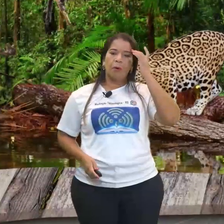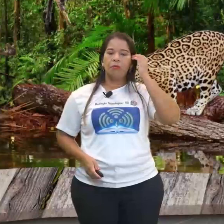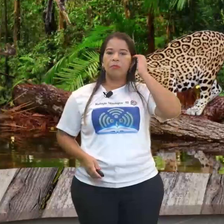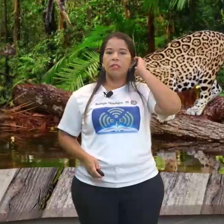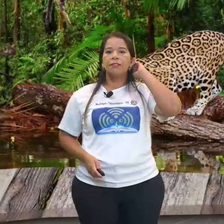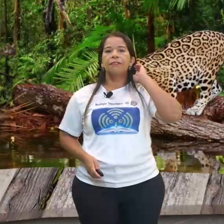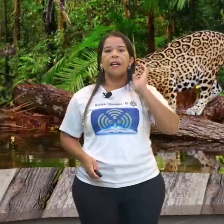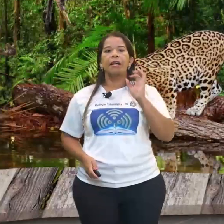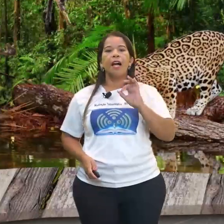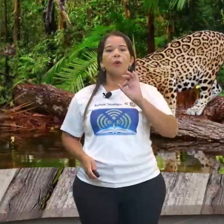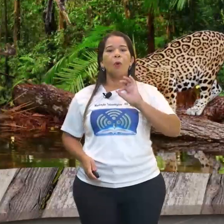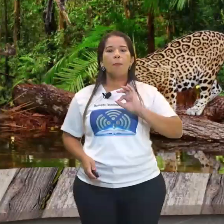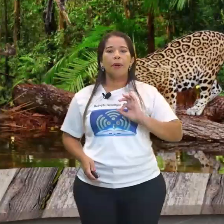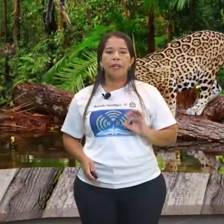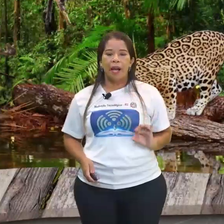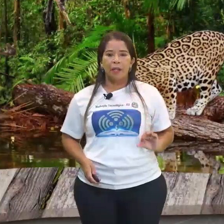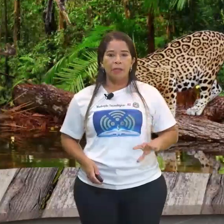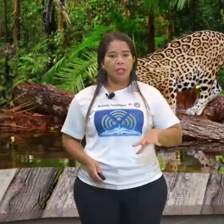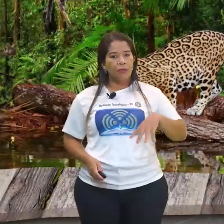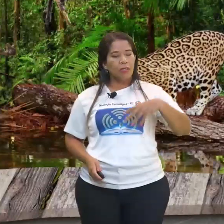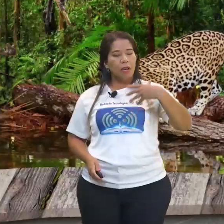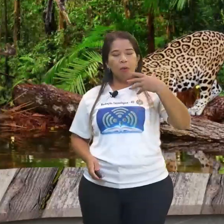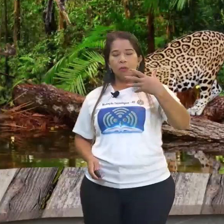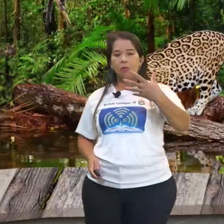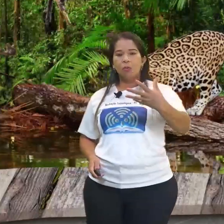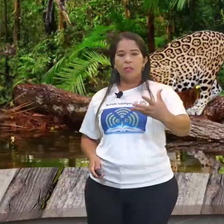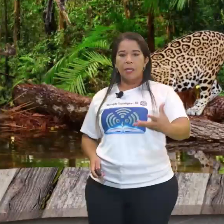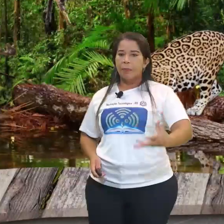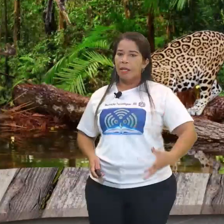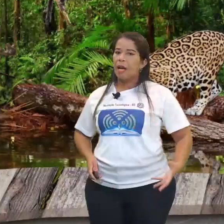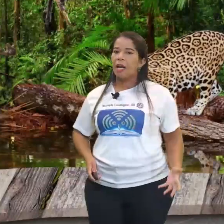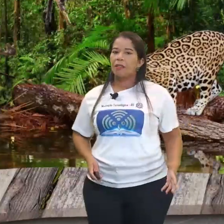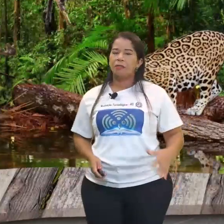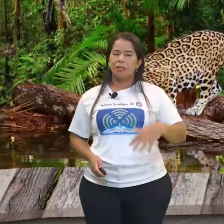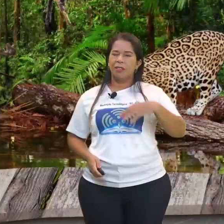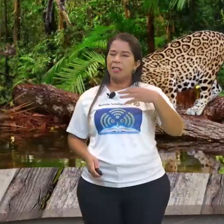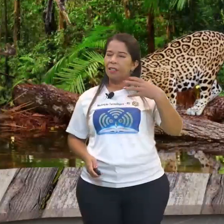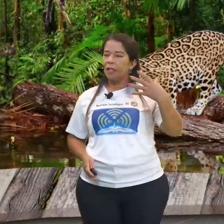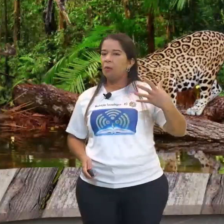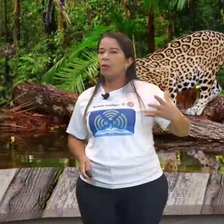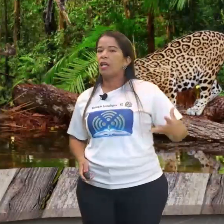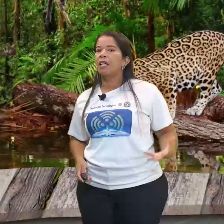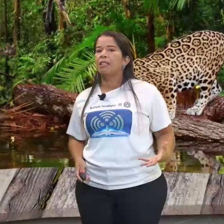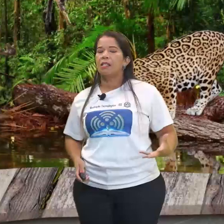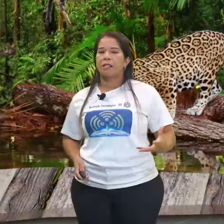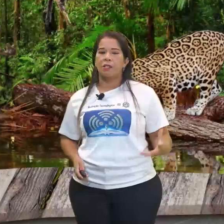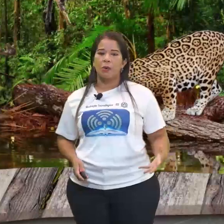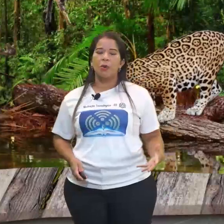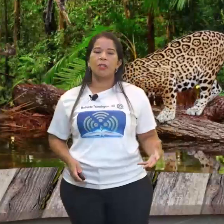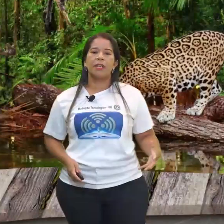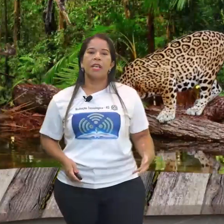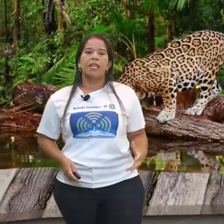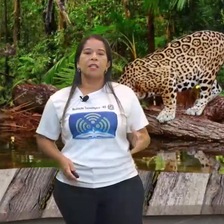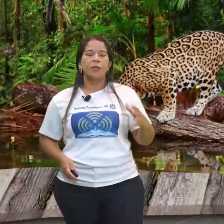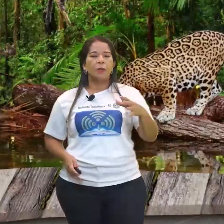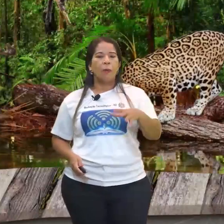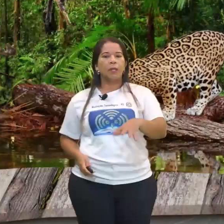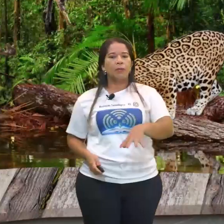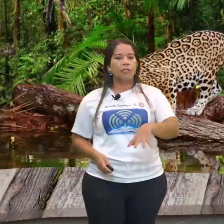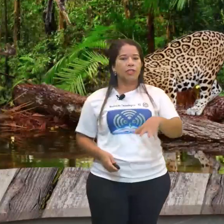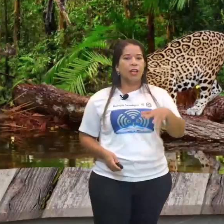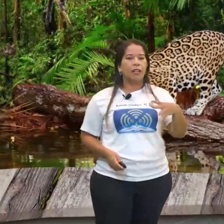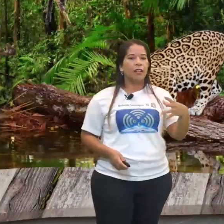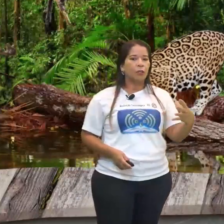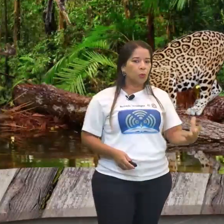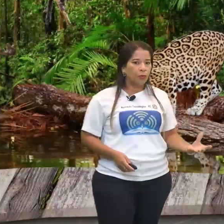tá bom? E vai acompanhar. Eu sei que você é um aluno muito disciplinado, você já deu uma olhada nas questões. Então, esse é o momento